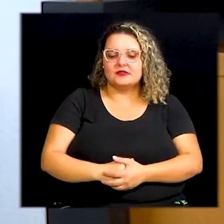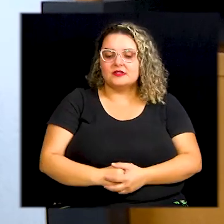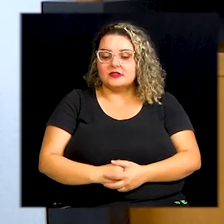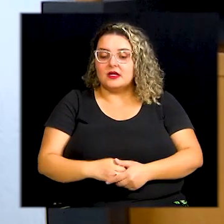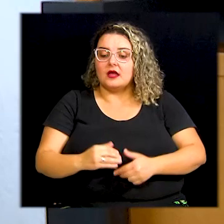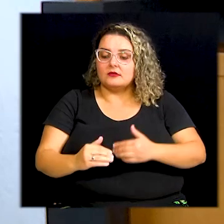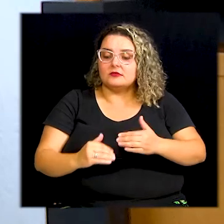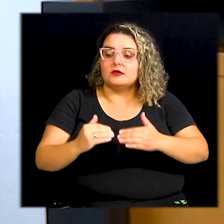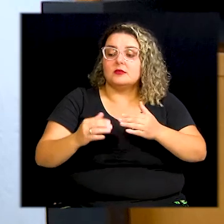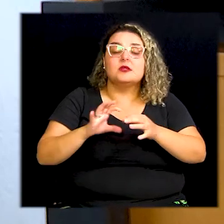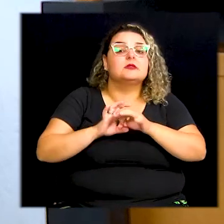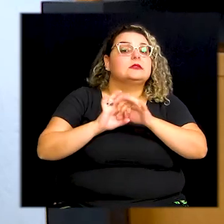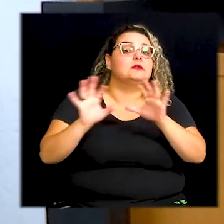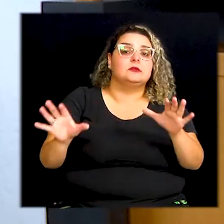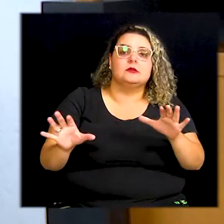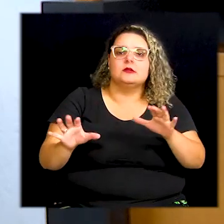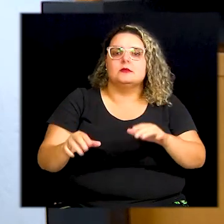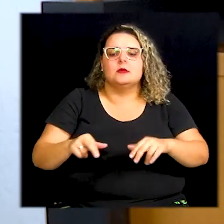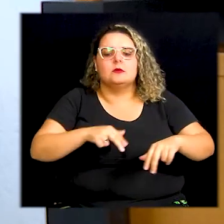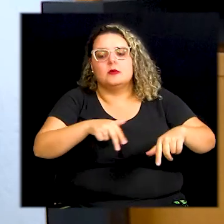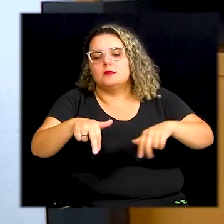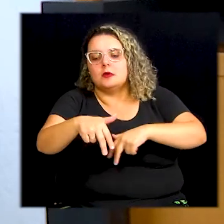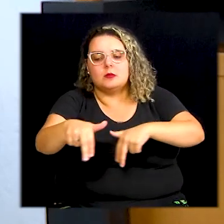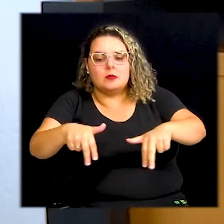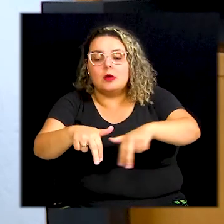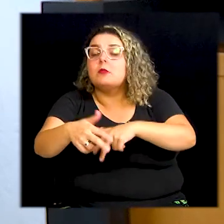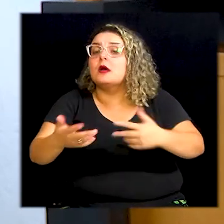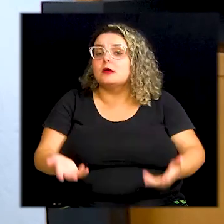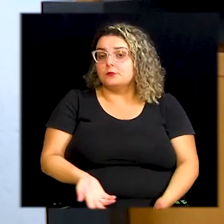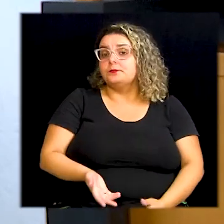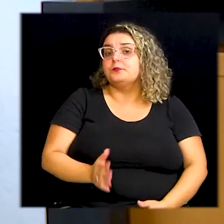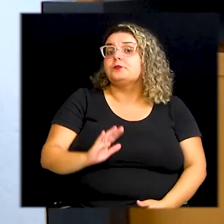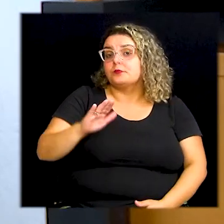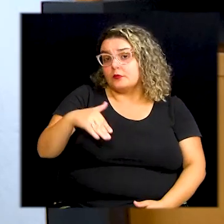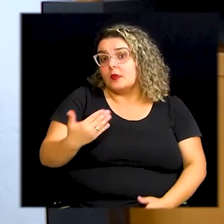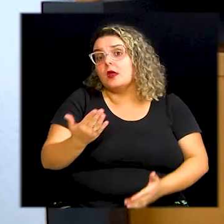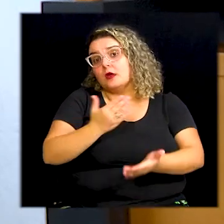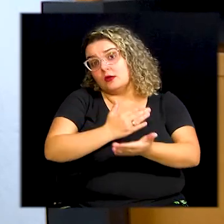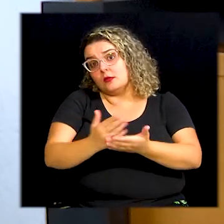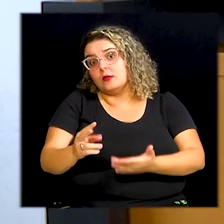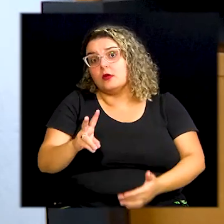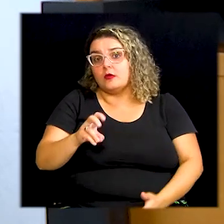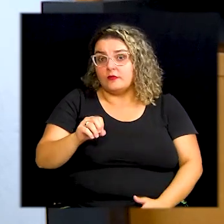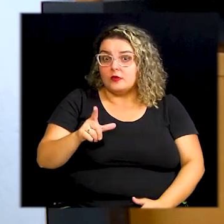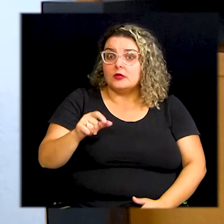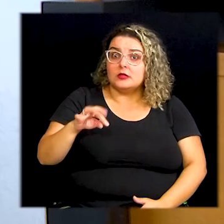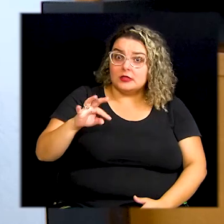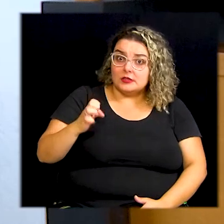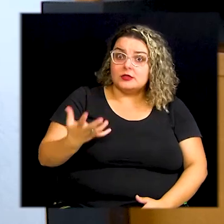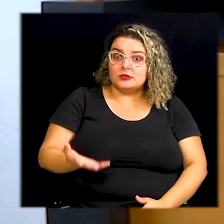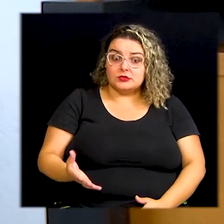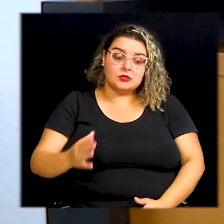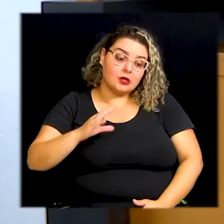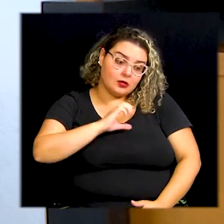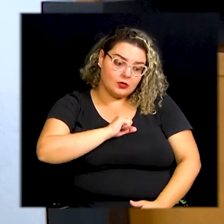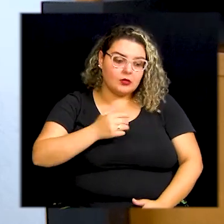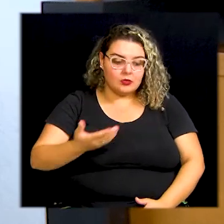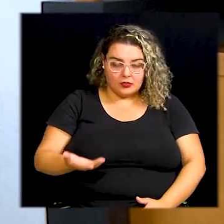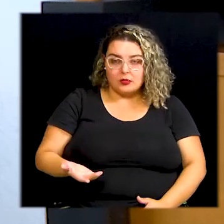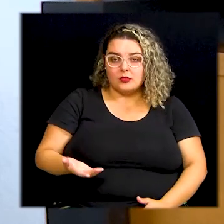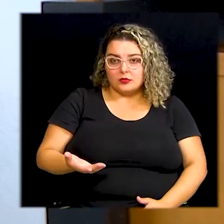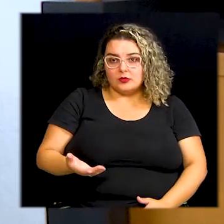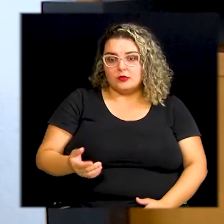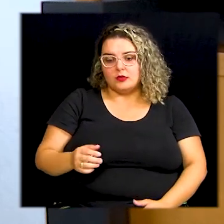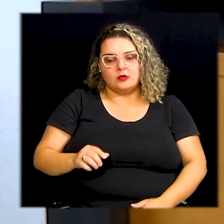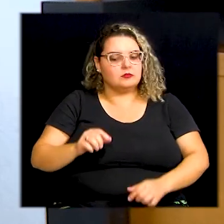fui tendo liberdade para sair jogando e tal, e aí foi quando eu comecei a ir para volante. Que aí o pessoal gostou,